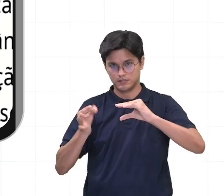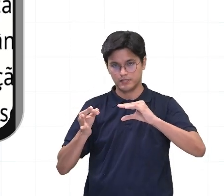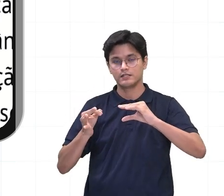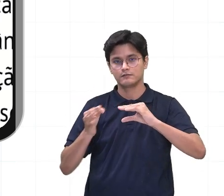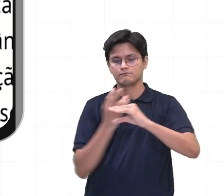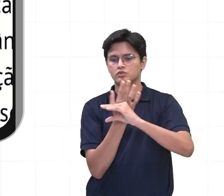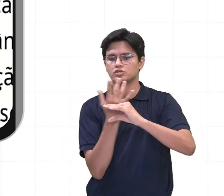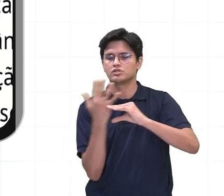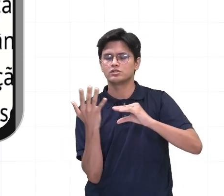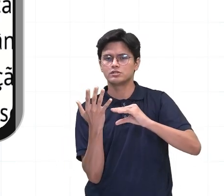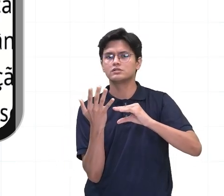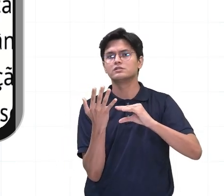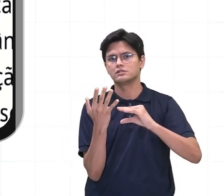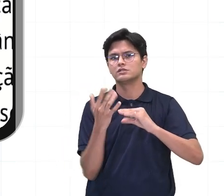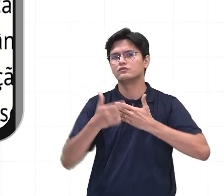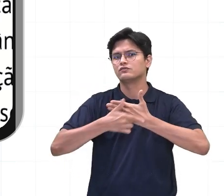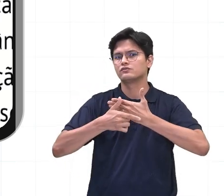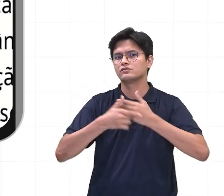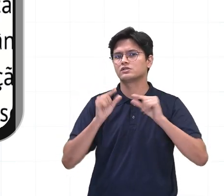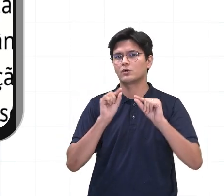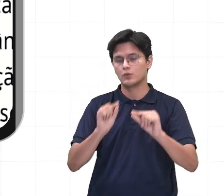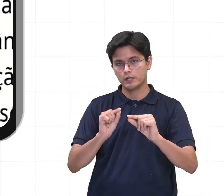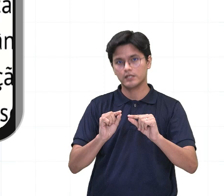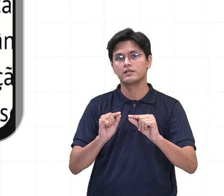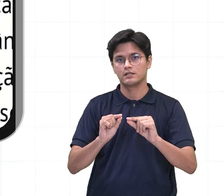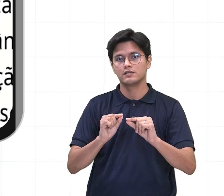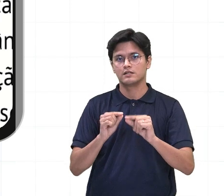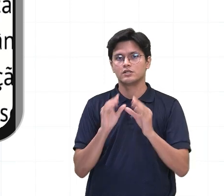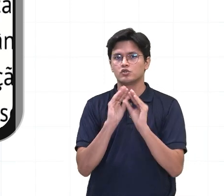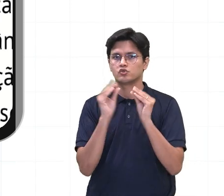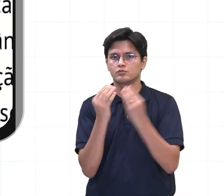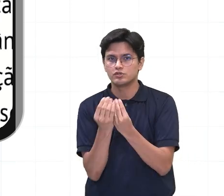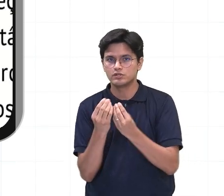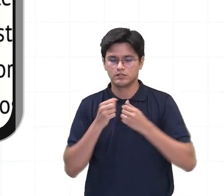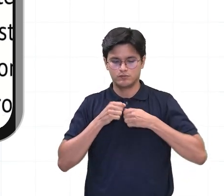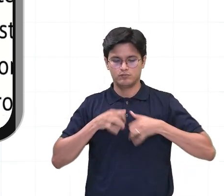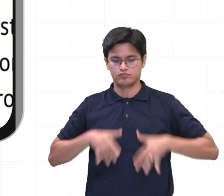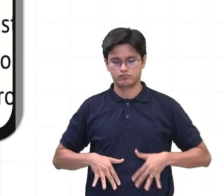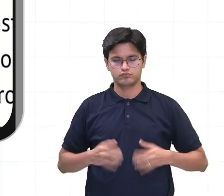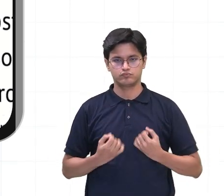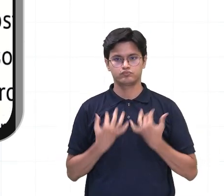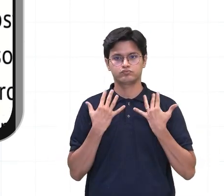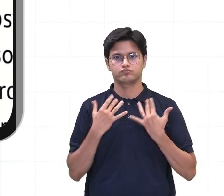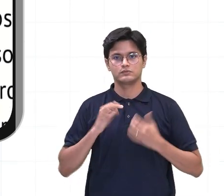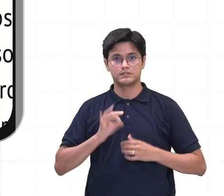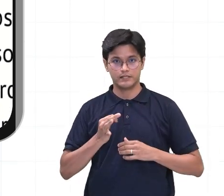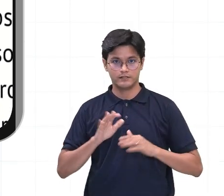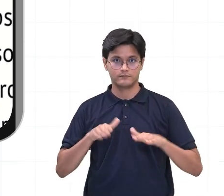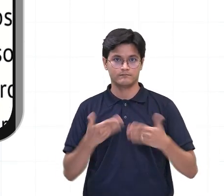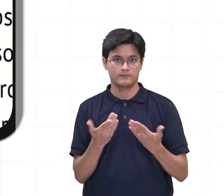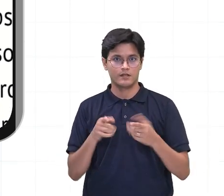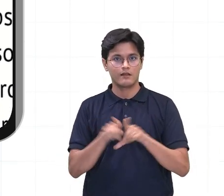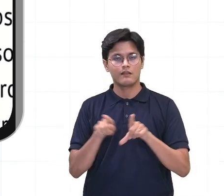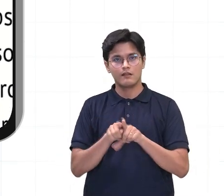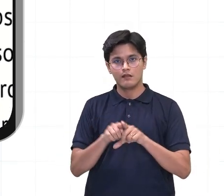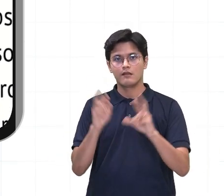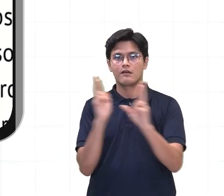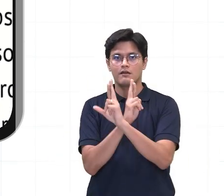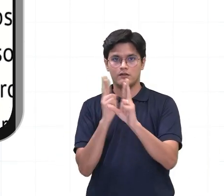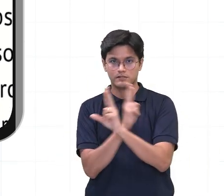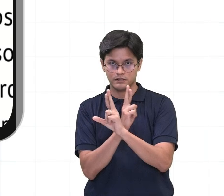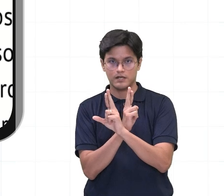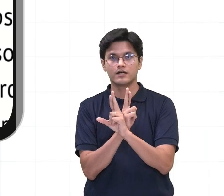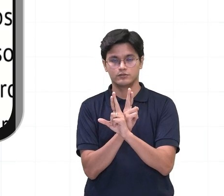cílio auxilia no transporte de substâncias. E ele está ligado aqui, por exemplo, com a região do